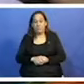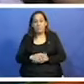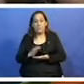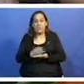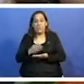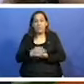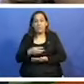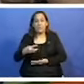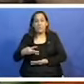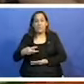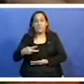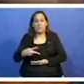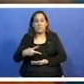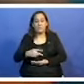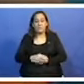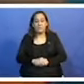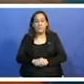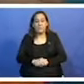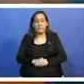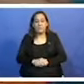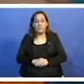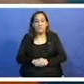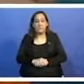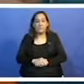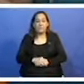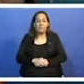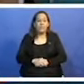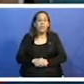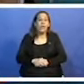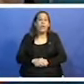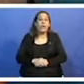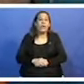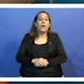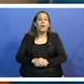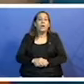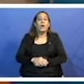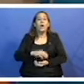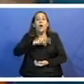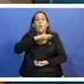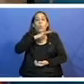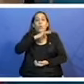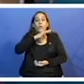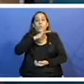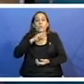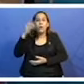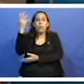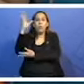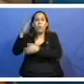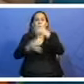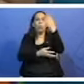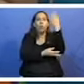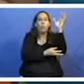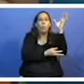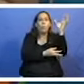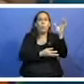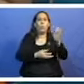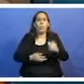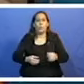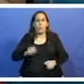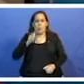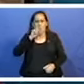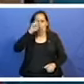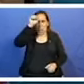Página 32. Último. Ele é um bicho da selva, entre outros se